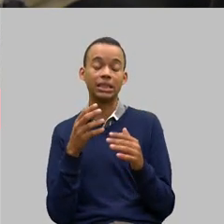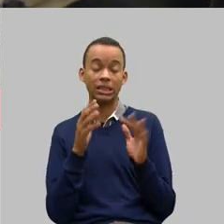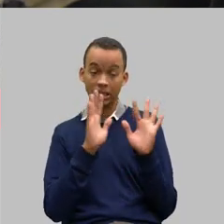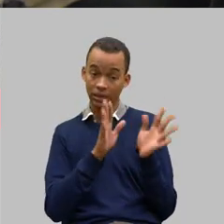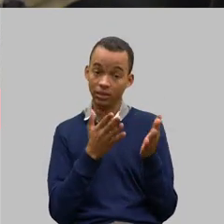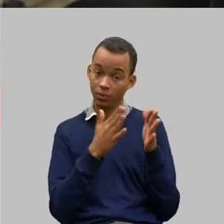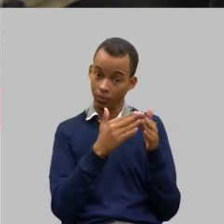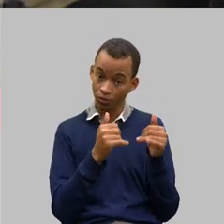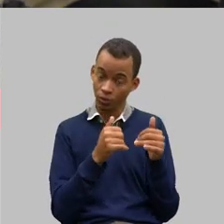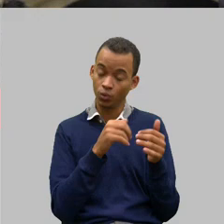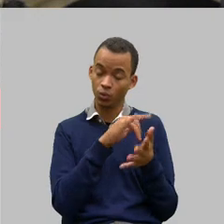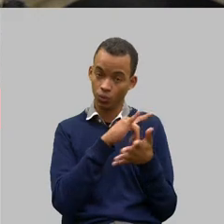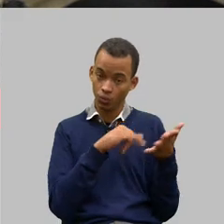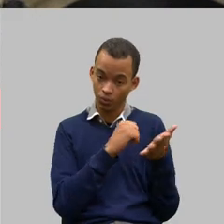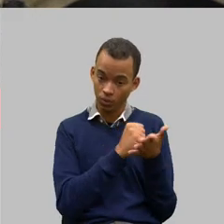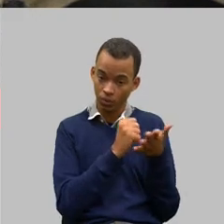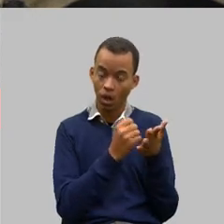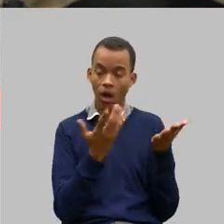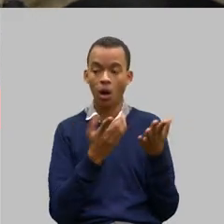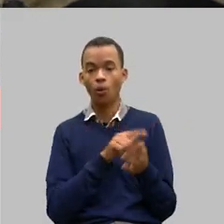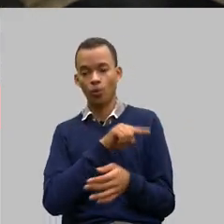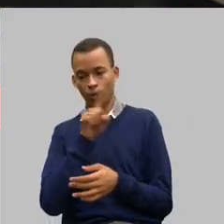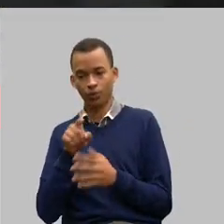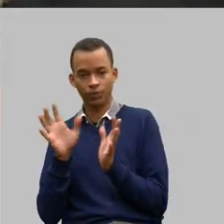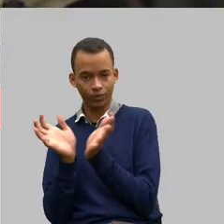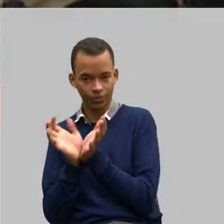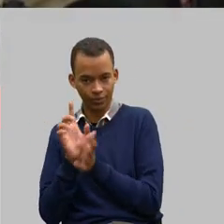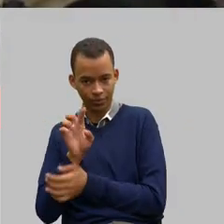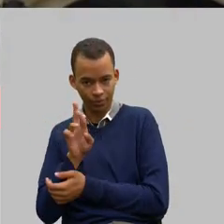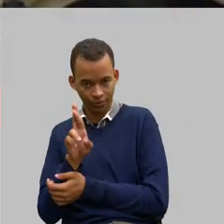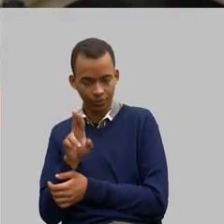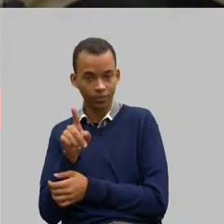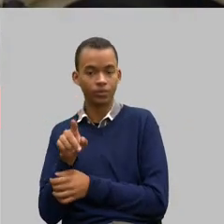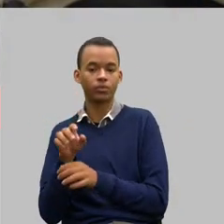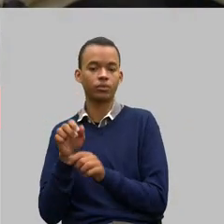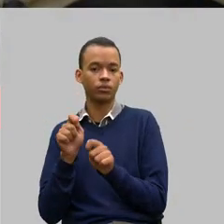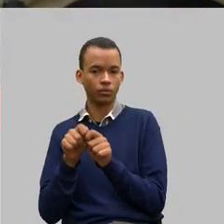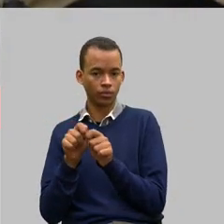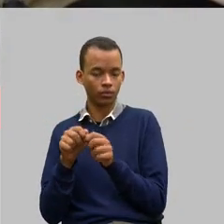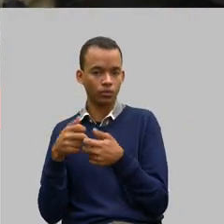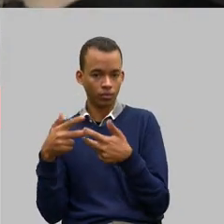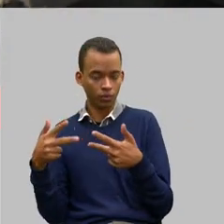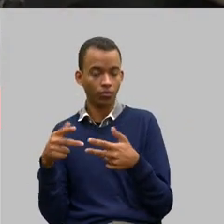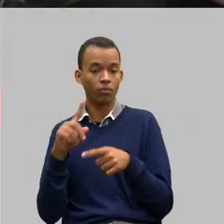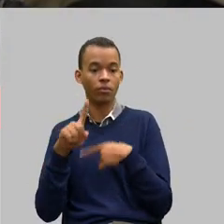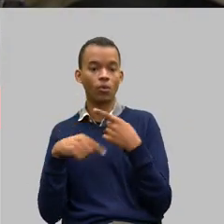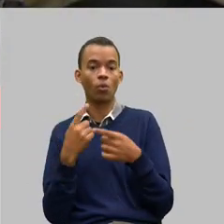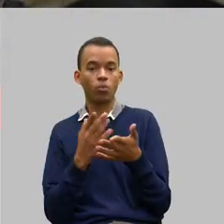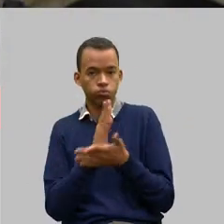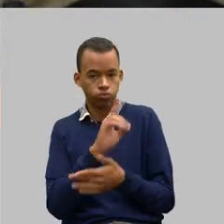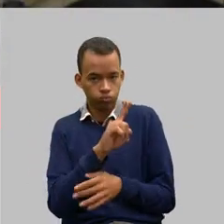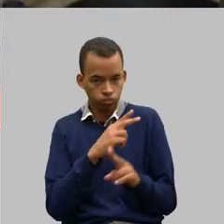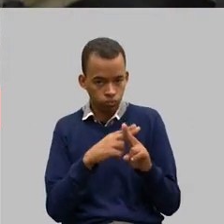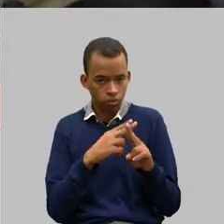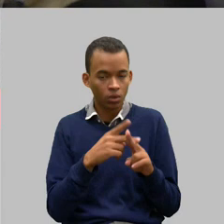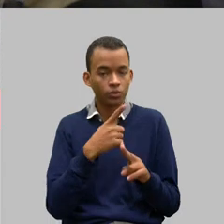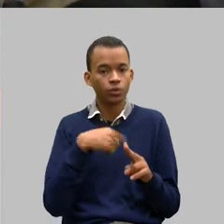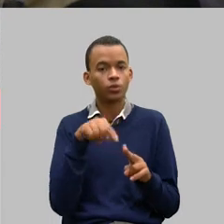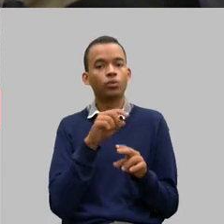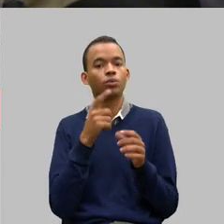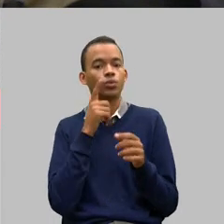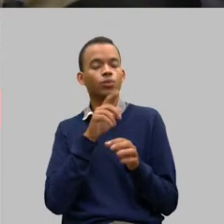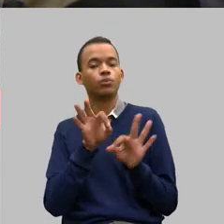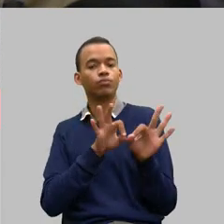ajustes a gente espera né com essas correções retomar e ter as aprovações da caixa né E se a gente conseguir então